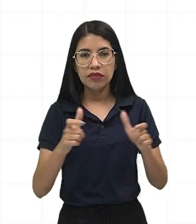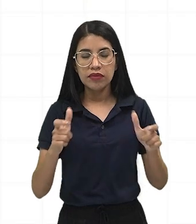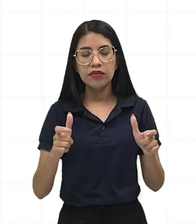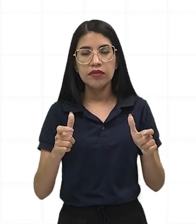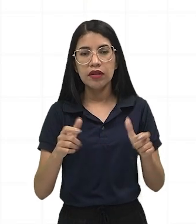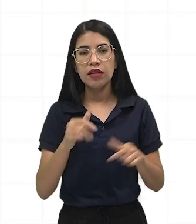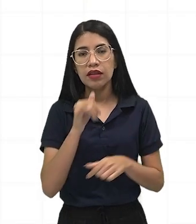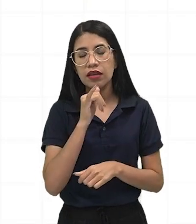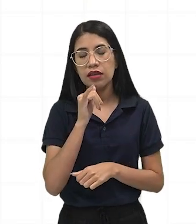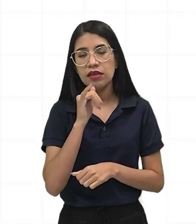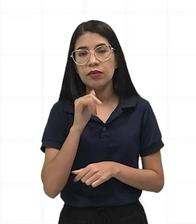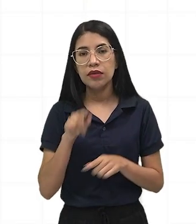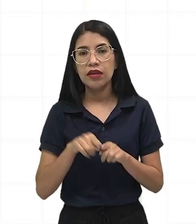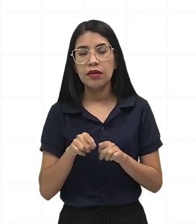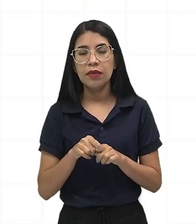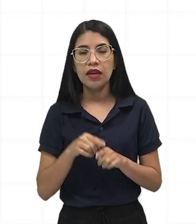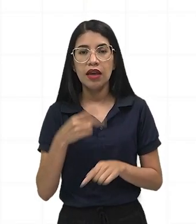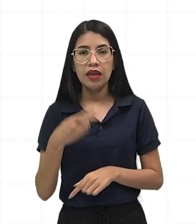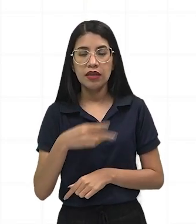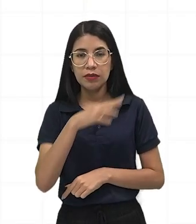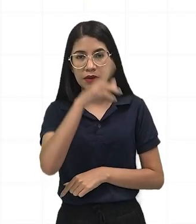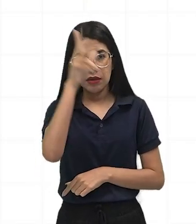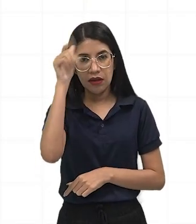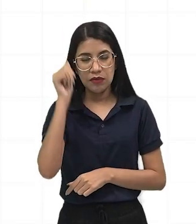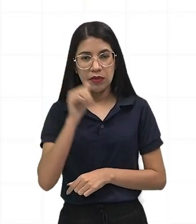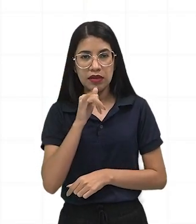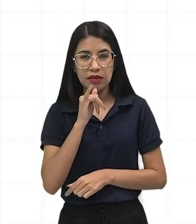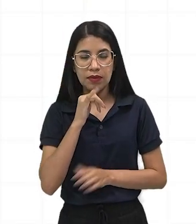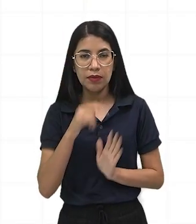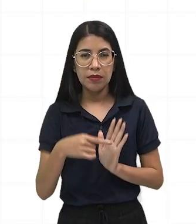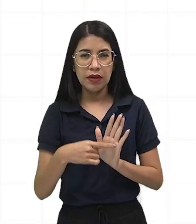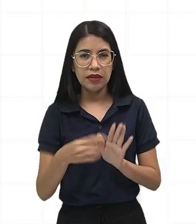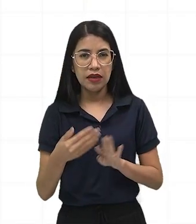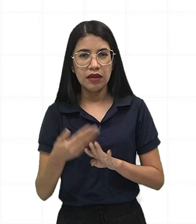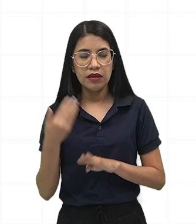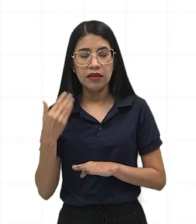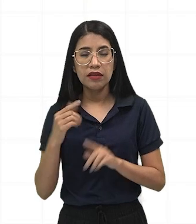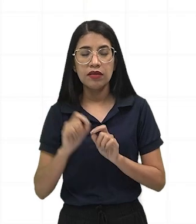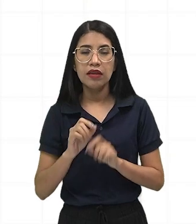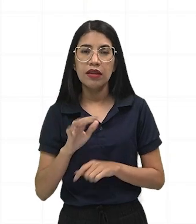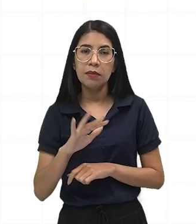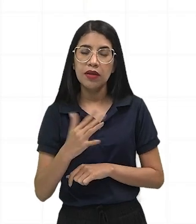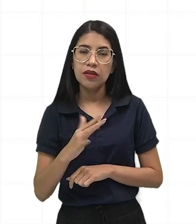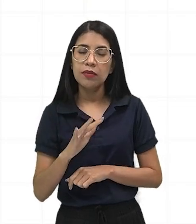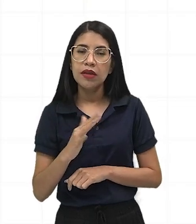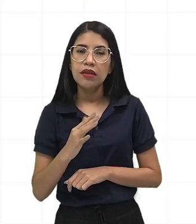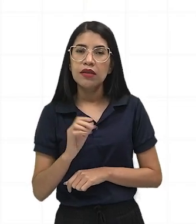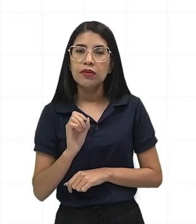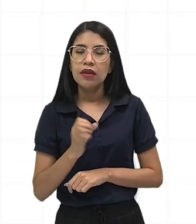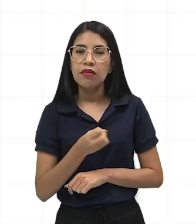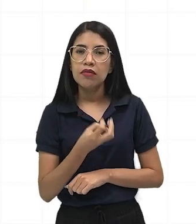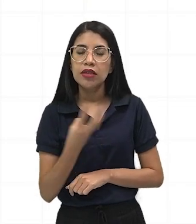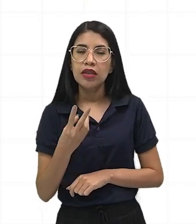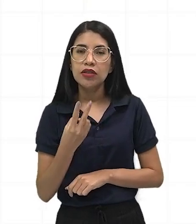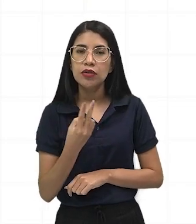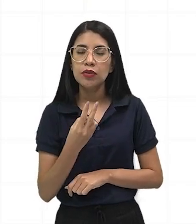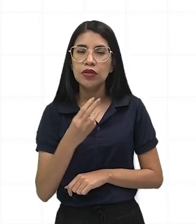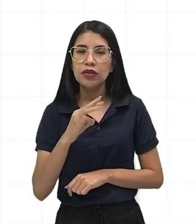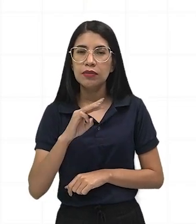exemplo da população de Manaus, que tem mais ou menos aí